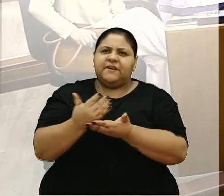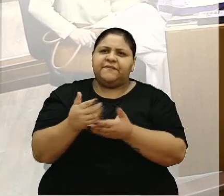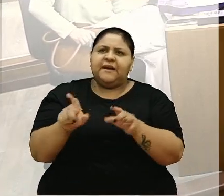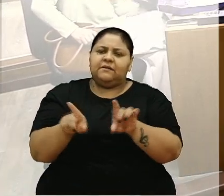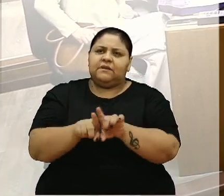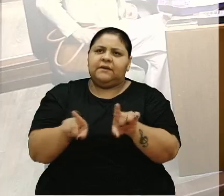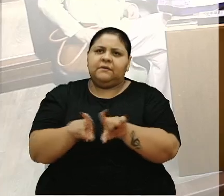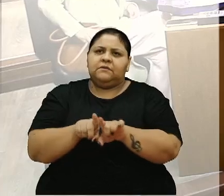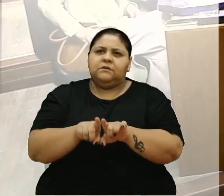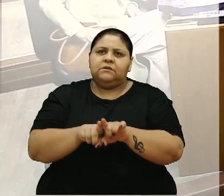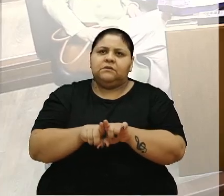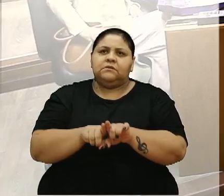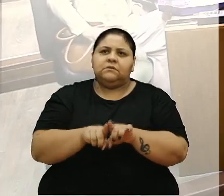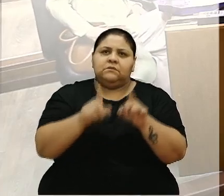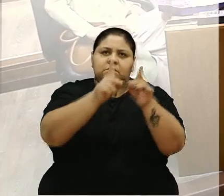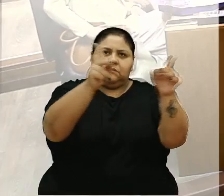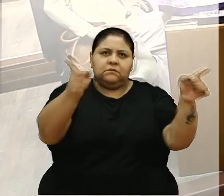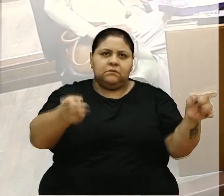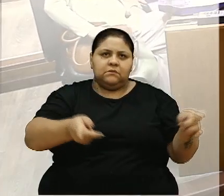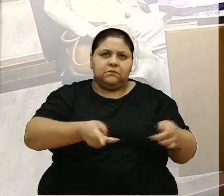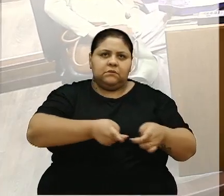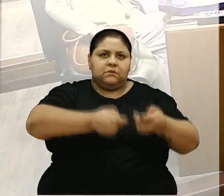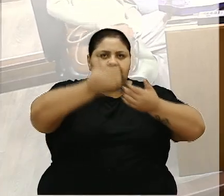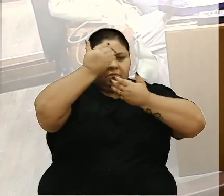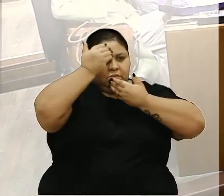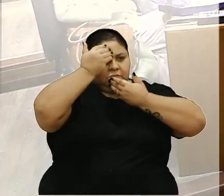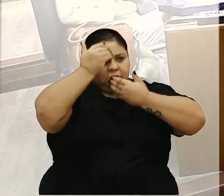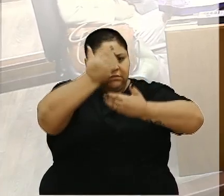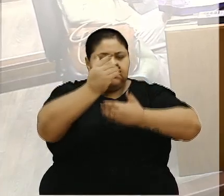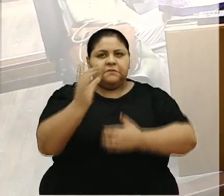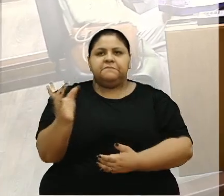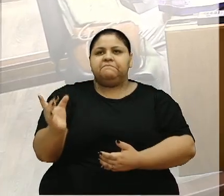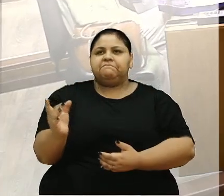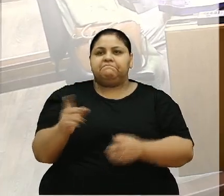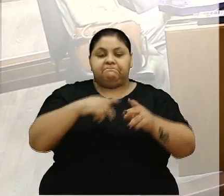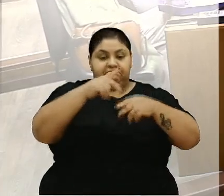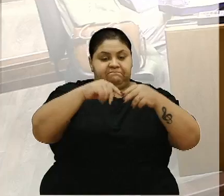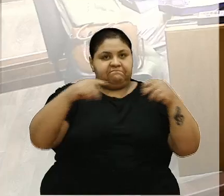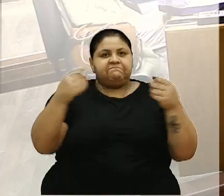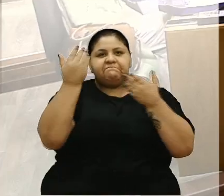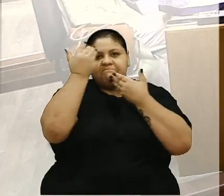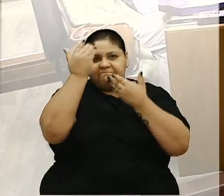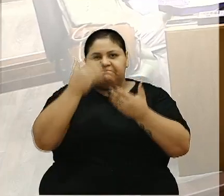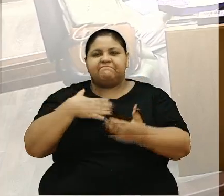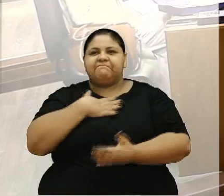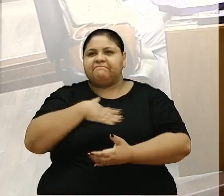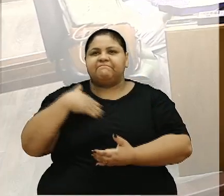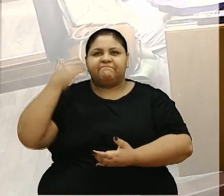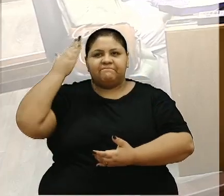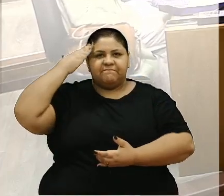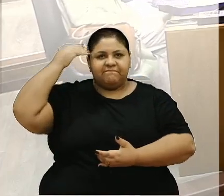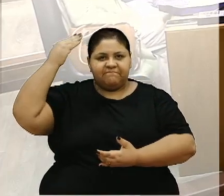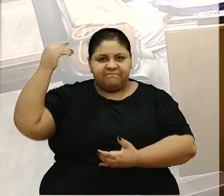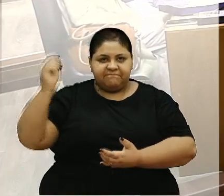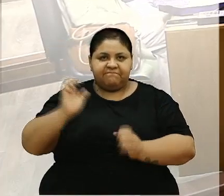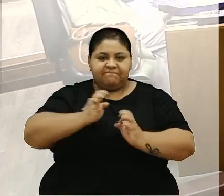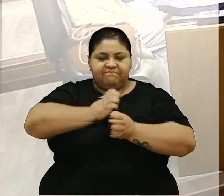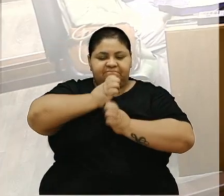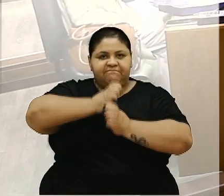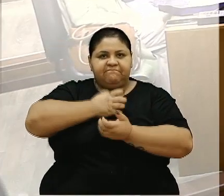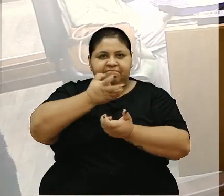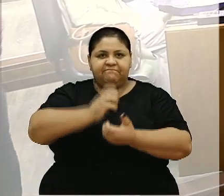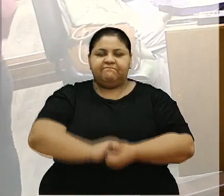a gentileza da Pizza do Barra. Obrigado pelo presente. Muito obrigado e desejar sucesso no empreendimento.